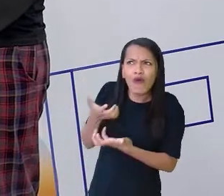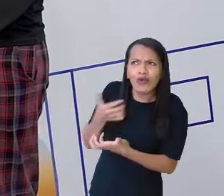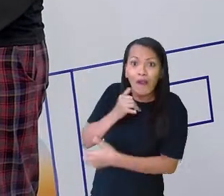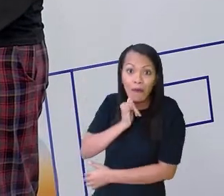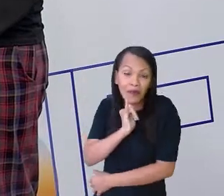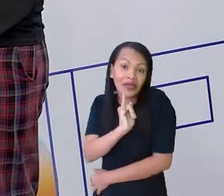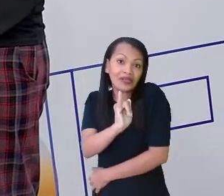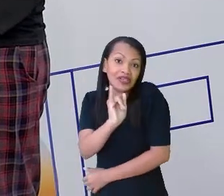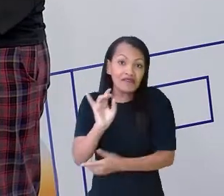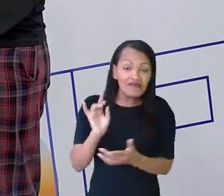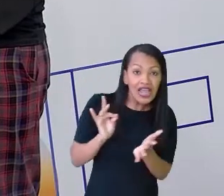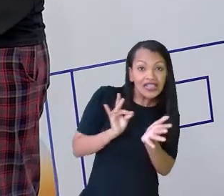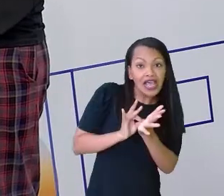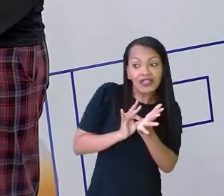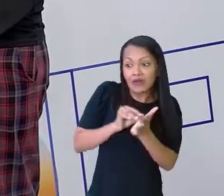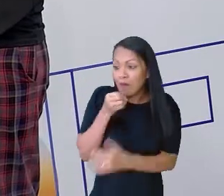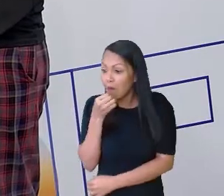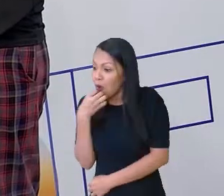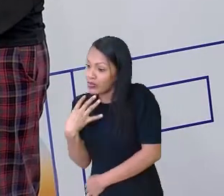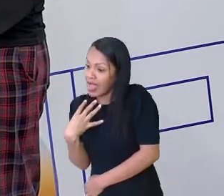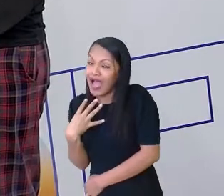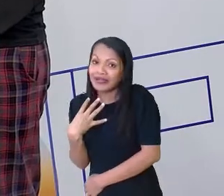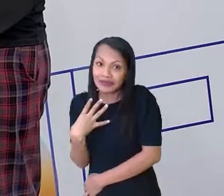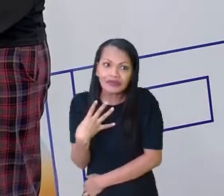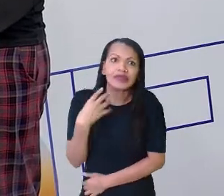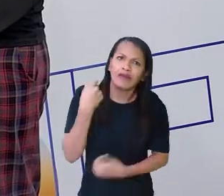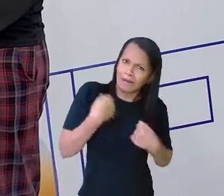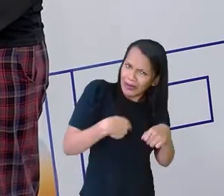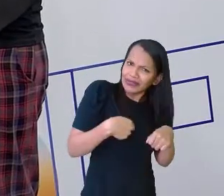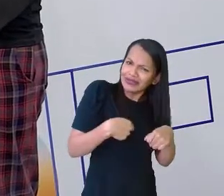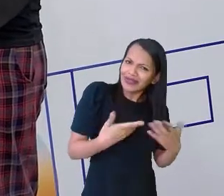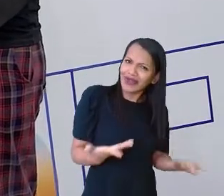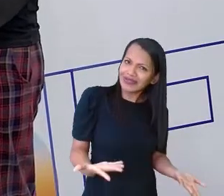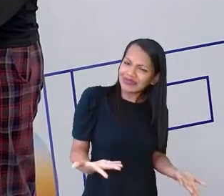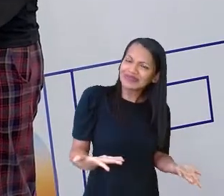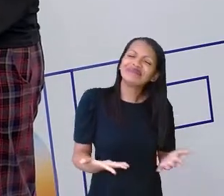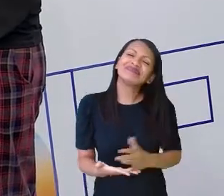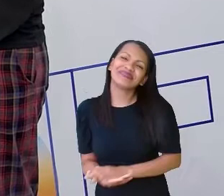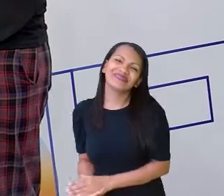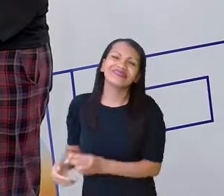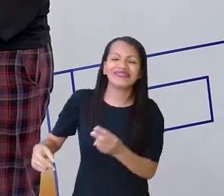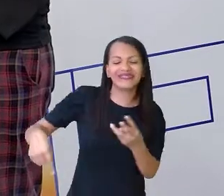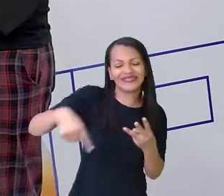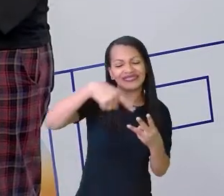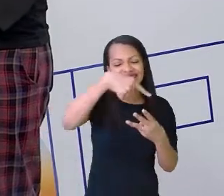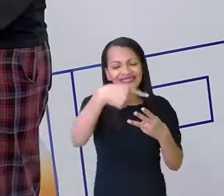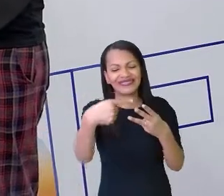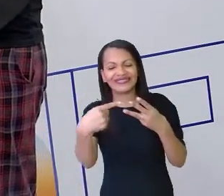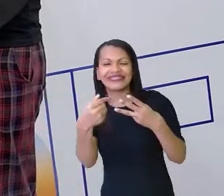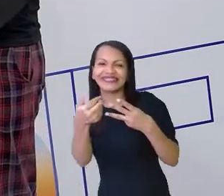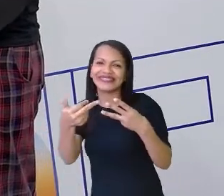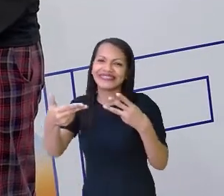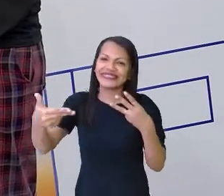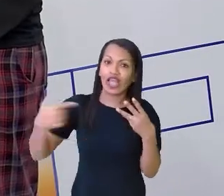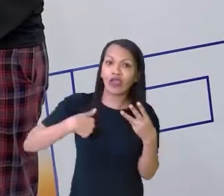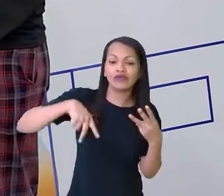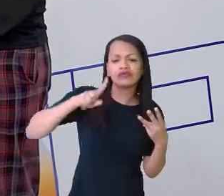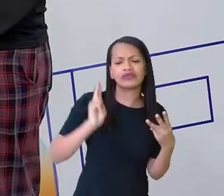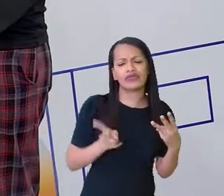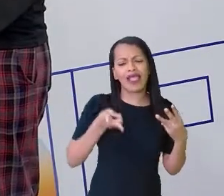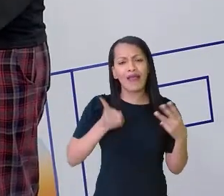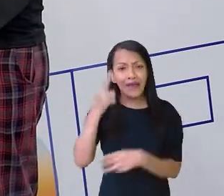contar, verdade, bondade e necessidade. Das três peneiras sempre